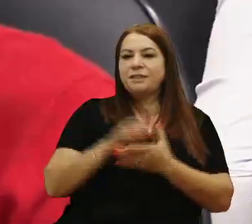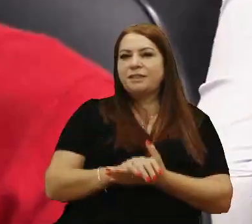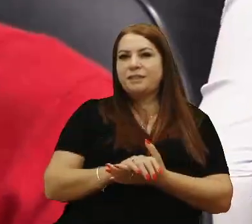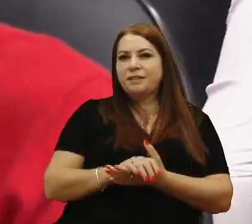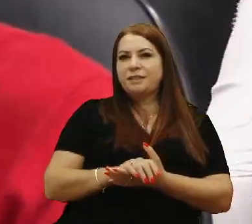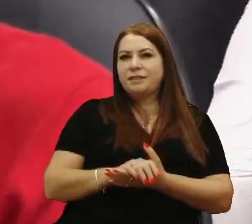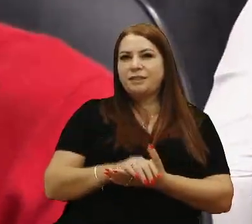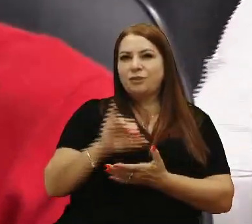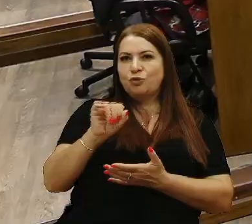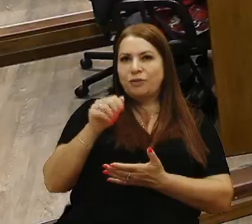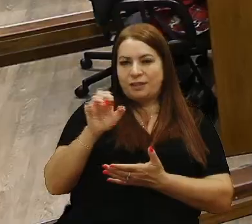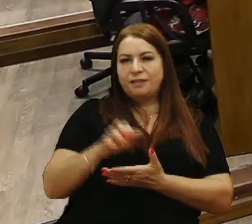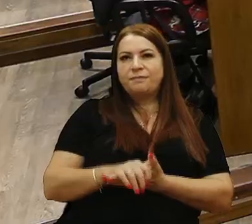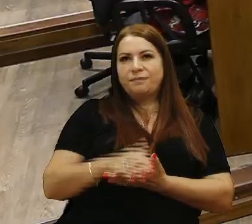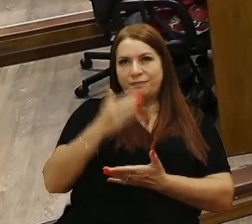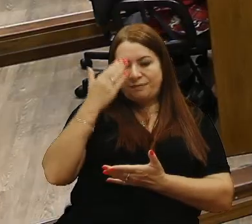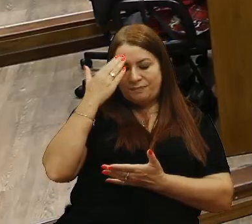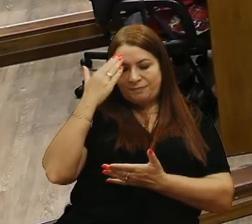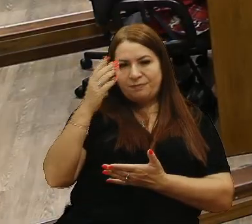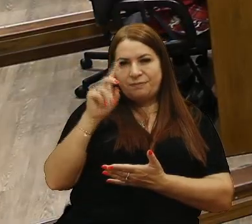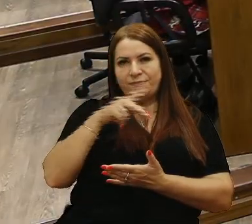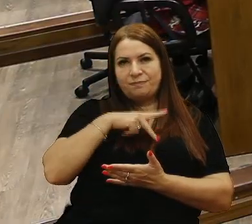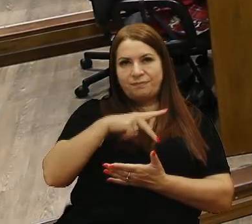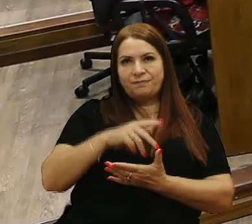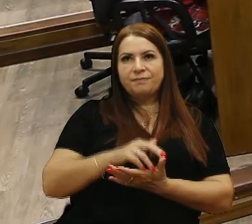homenageado o seu José. Obrigado, era isso, senhor